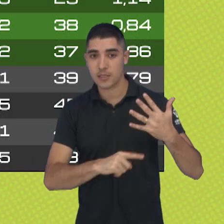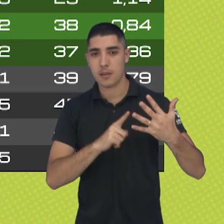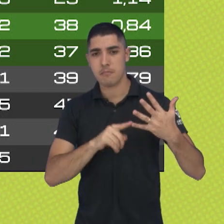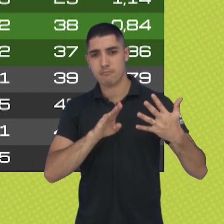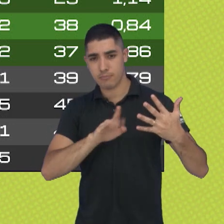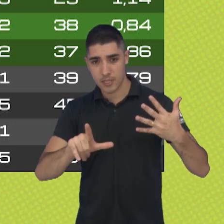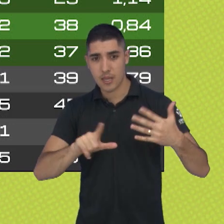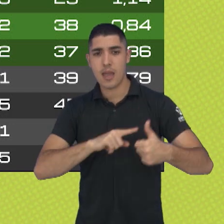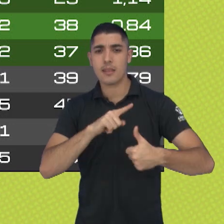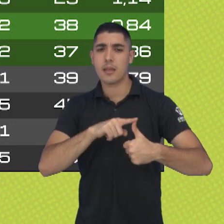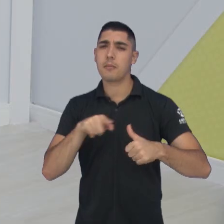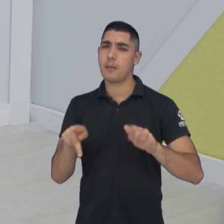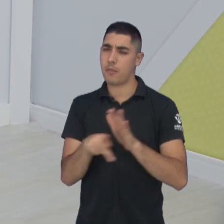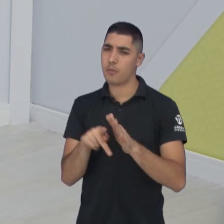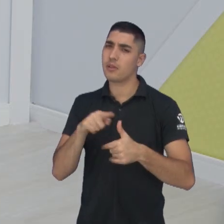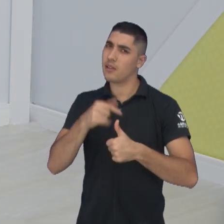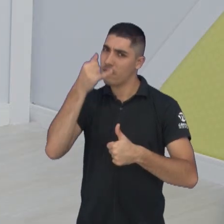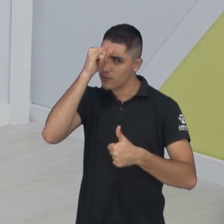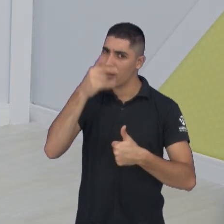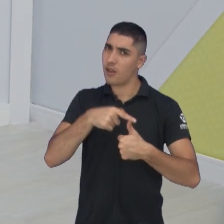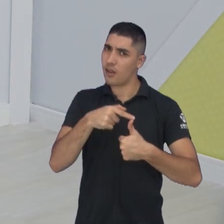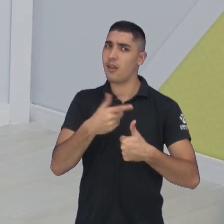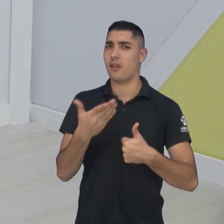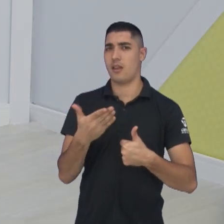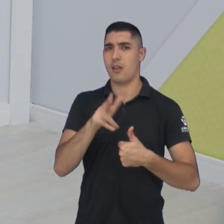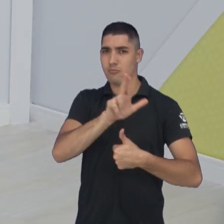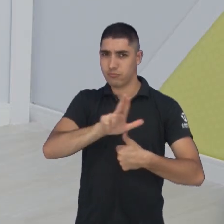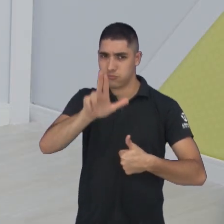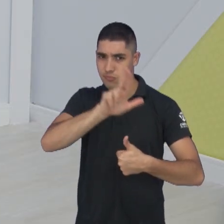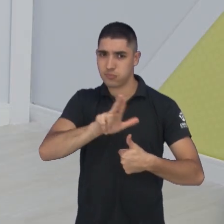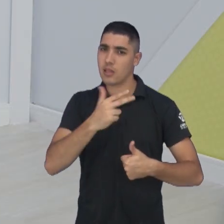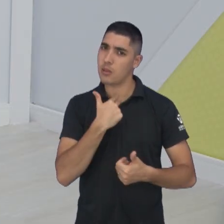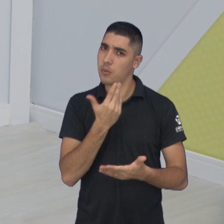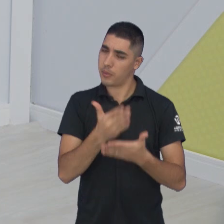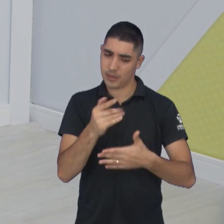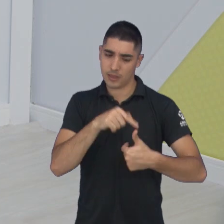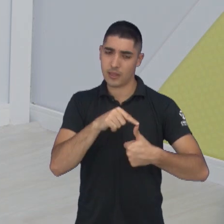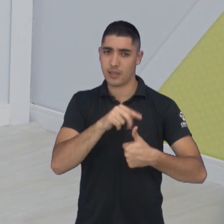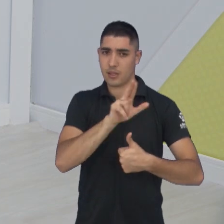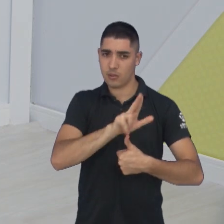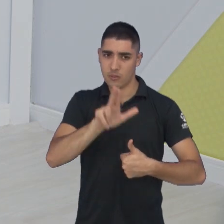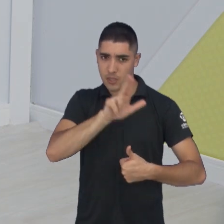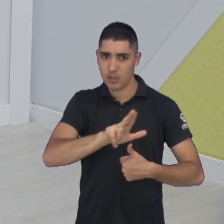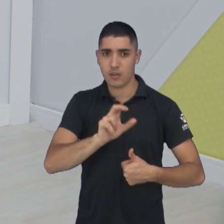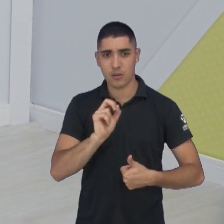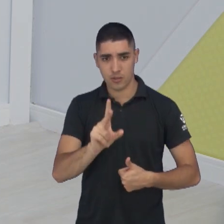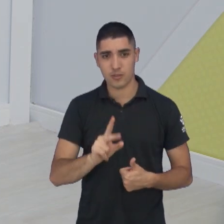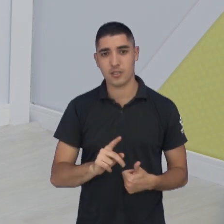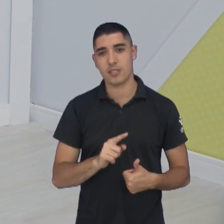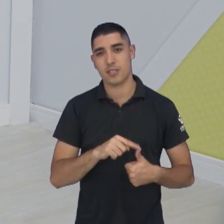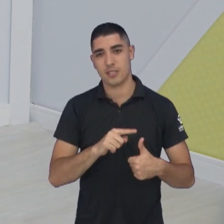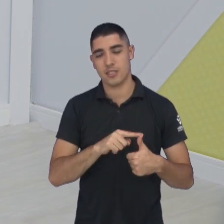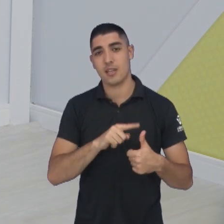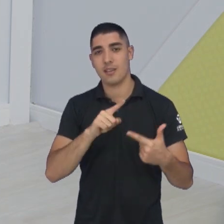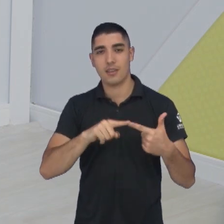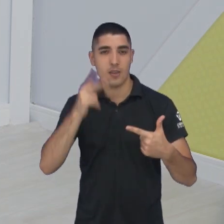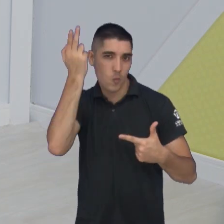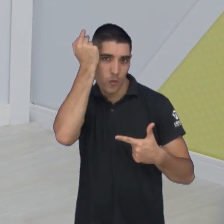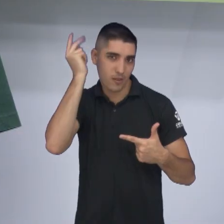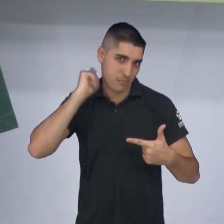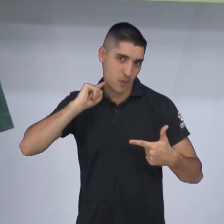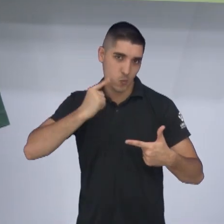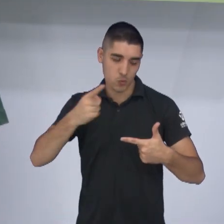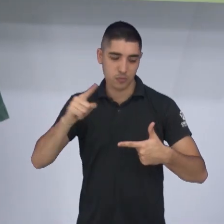perder pro Monte Carmelo em São José, pelo amor de Deus. Monte Carmelo não pode perder. Por favor, hein, Carlos Schwank. perspectiva de vitória lá contra o Monte Carmelo, né,